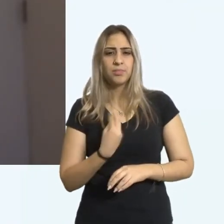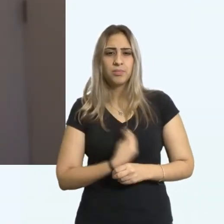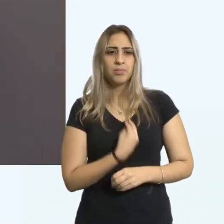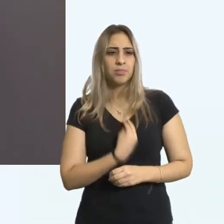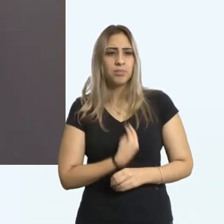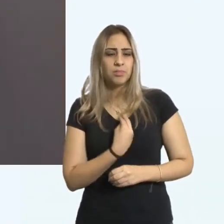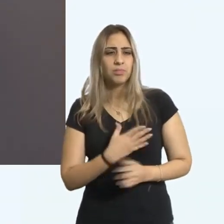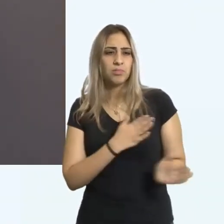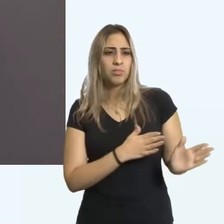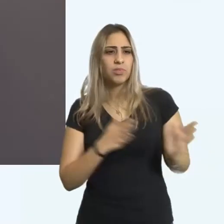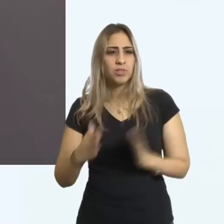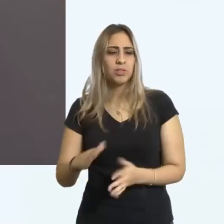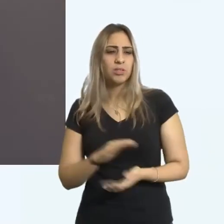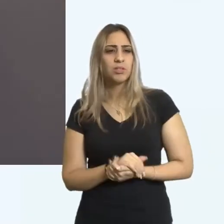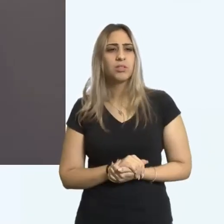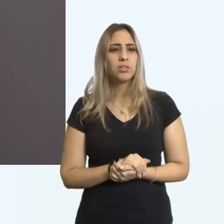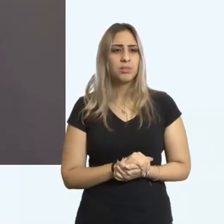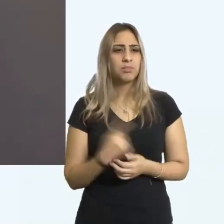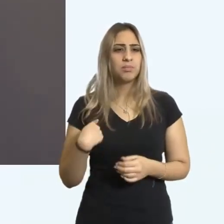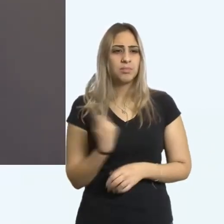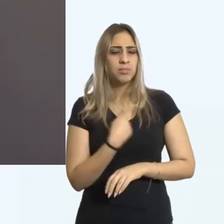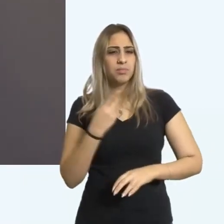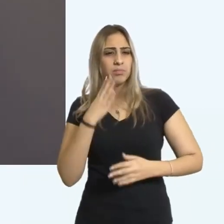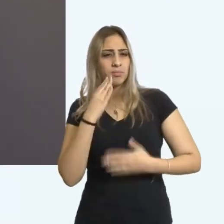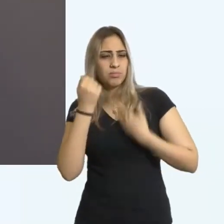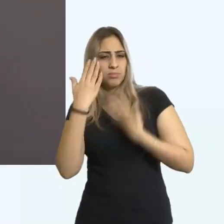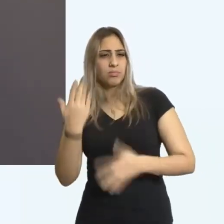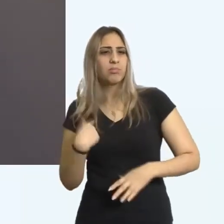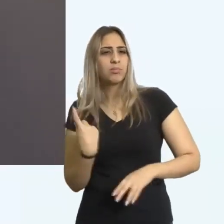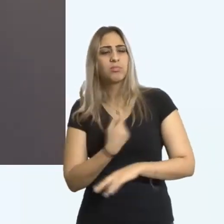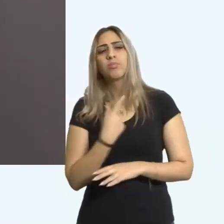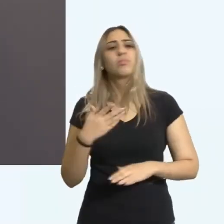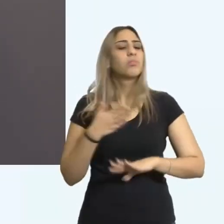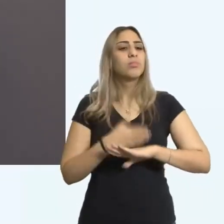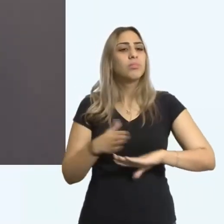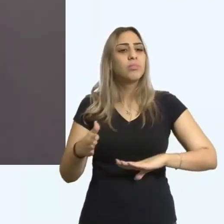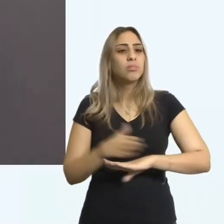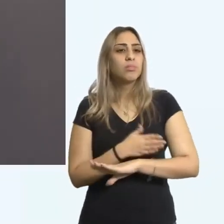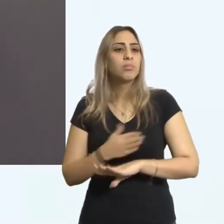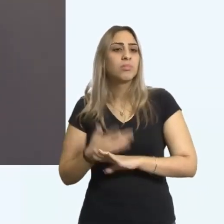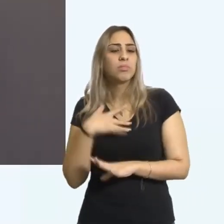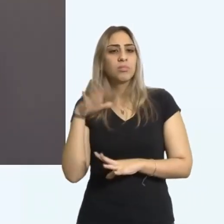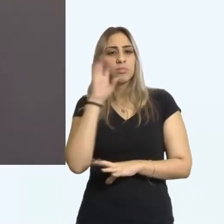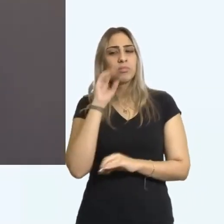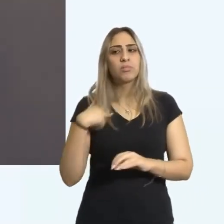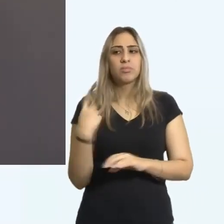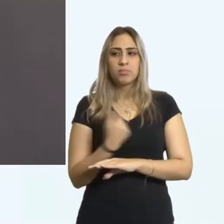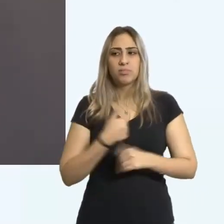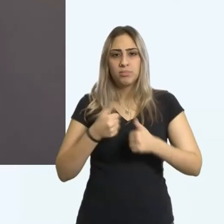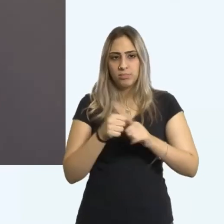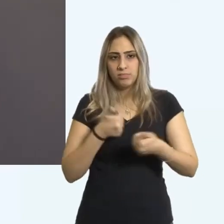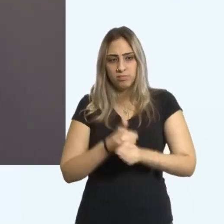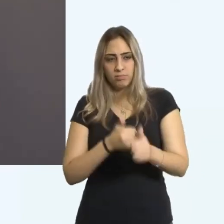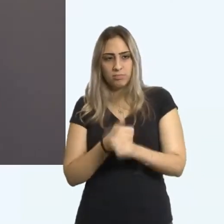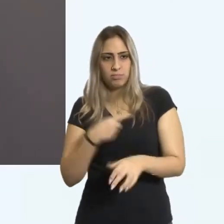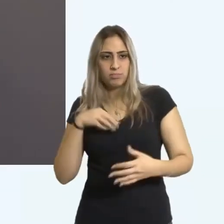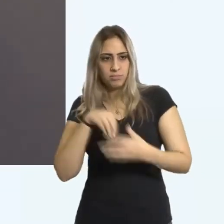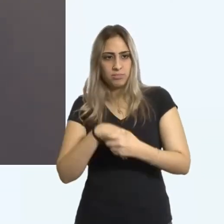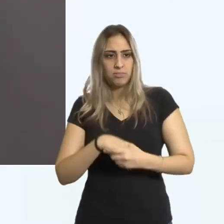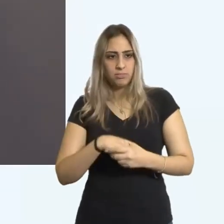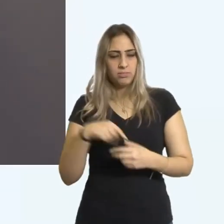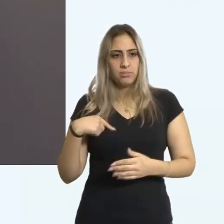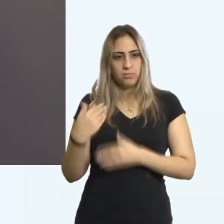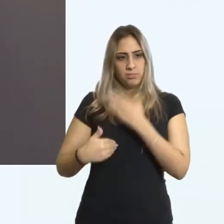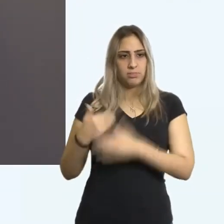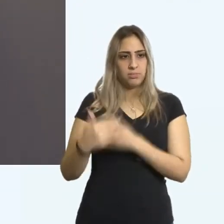Nascimento cabeça né a professora Soraia Isabel para lhe e a Rosângela Cida Mércia